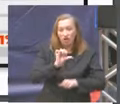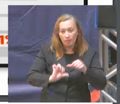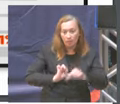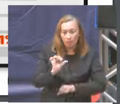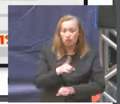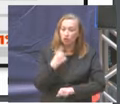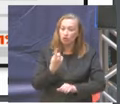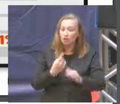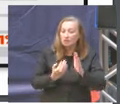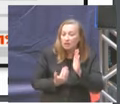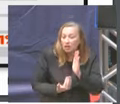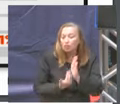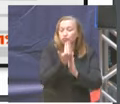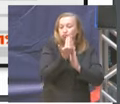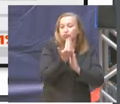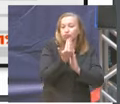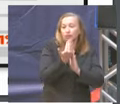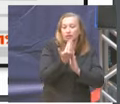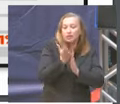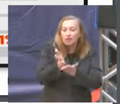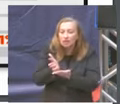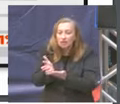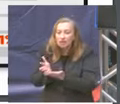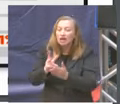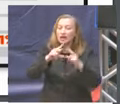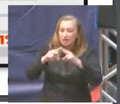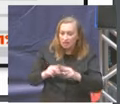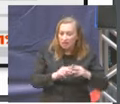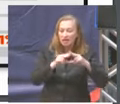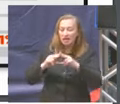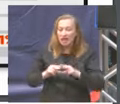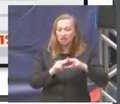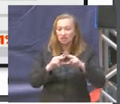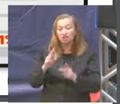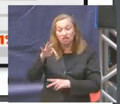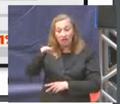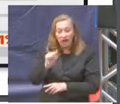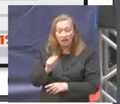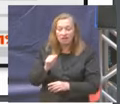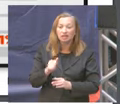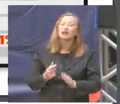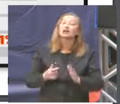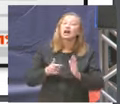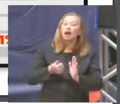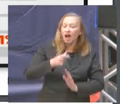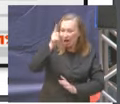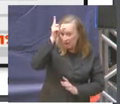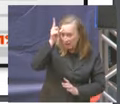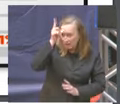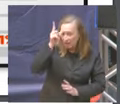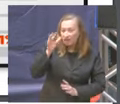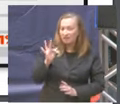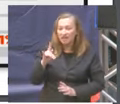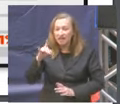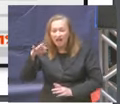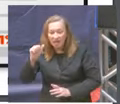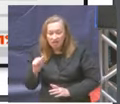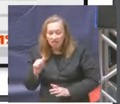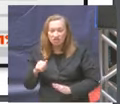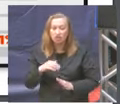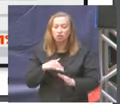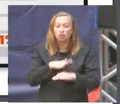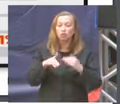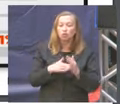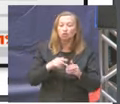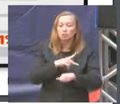o líder mundial na reciclagem de lata de alumínio. Né? Então, a gente passa a Alemanha, passa a Finlândia, passa tudo isso. Mas